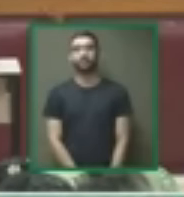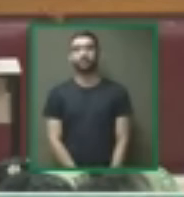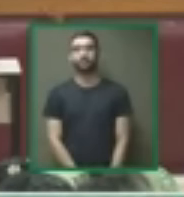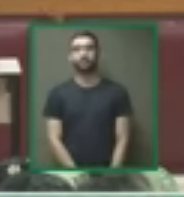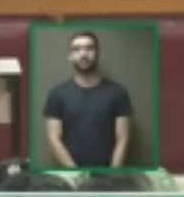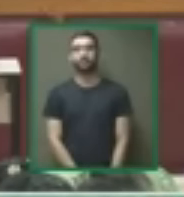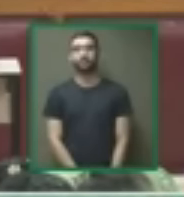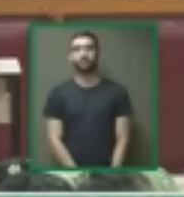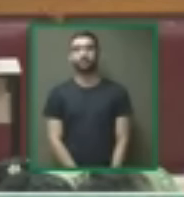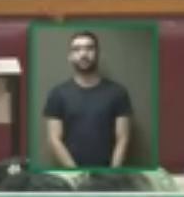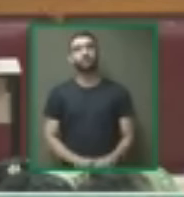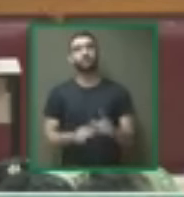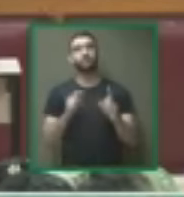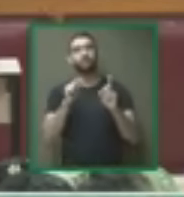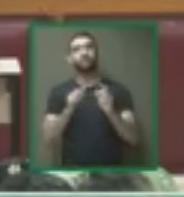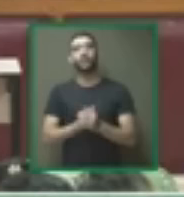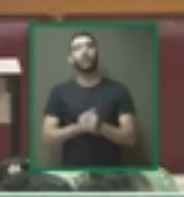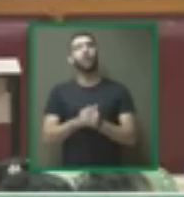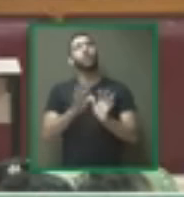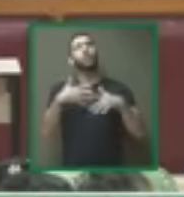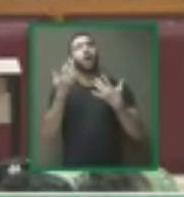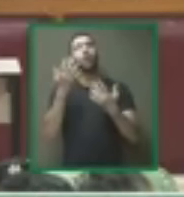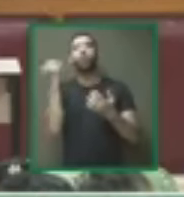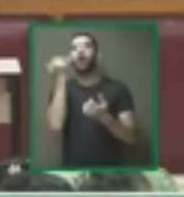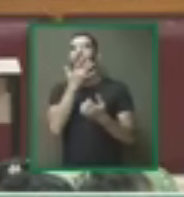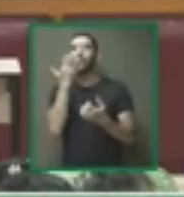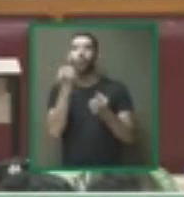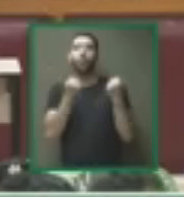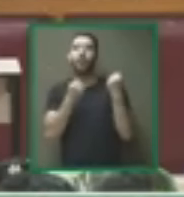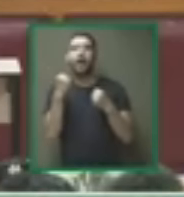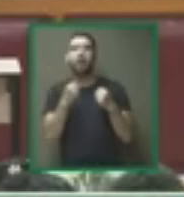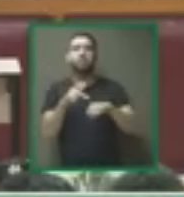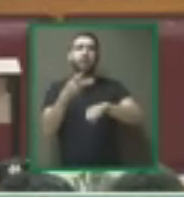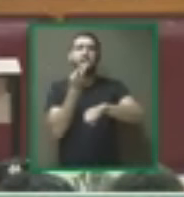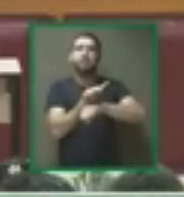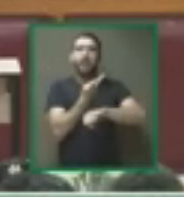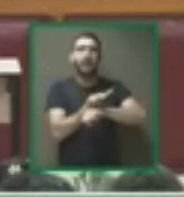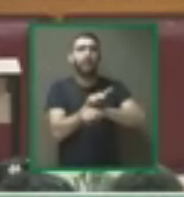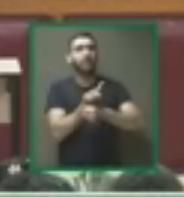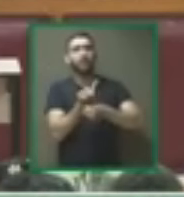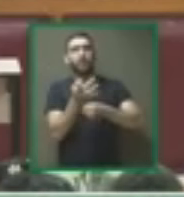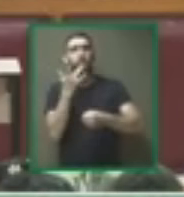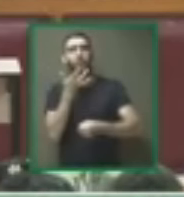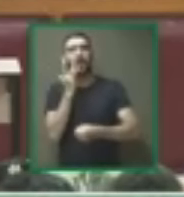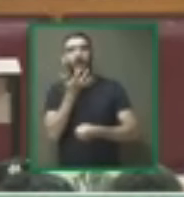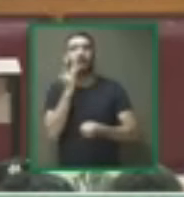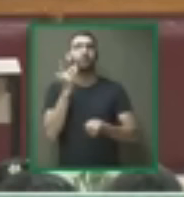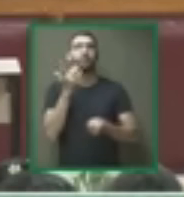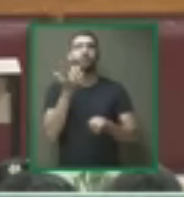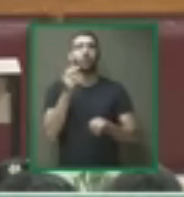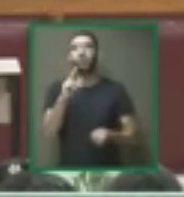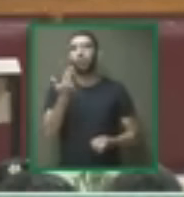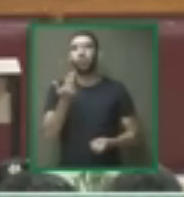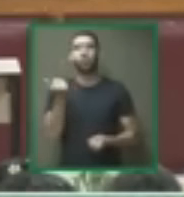Senhor Wesley, qual era a cor do seu carro? Era prata, era dourado, ou era